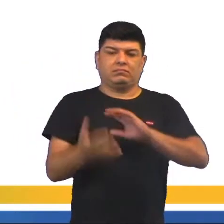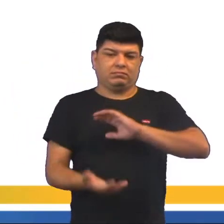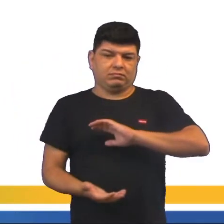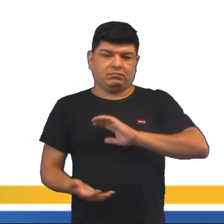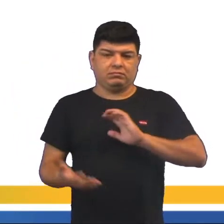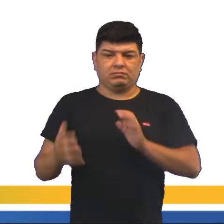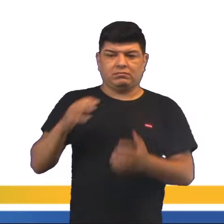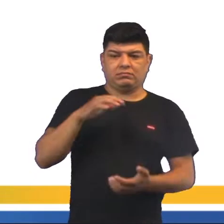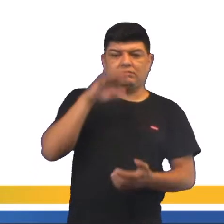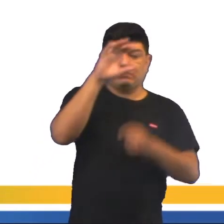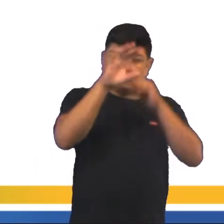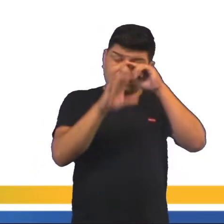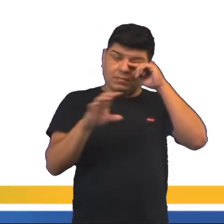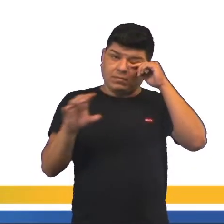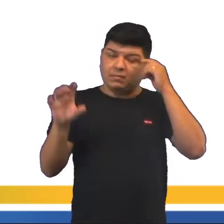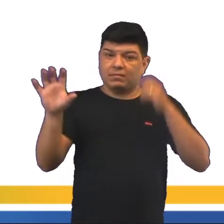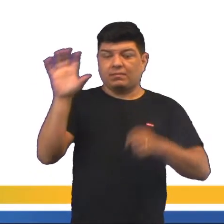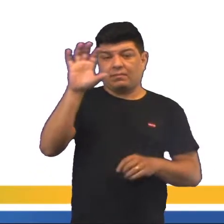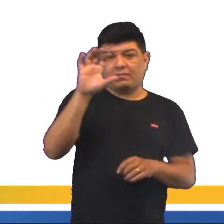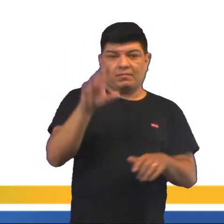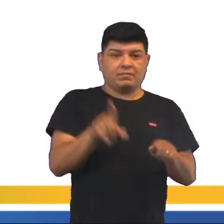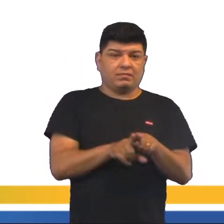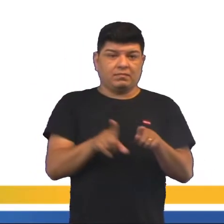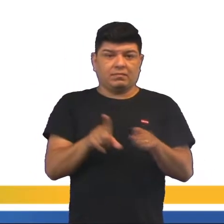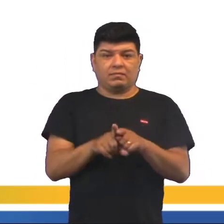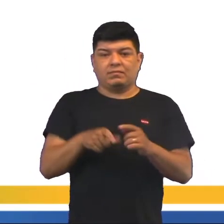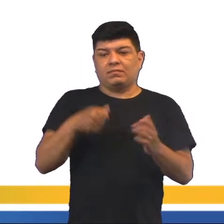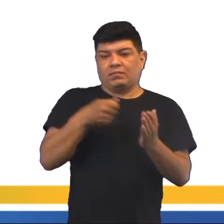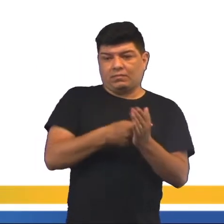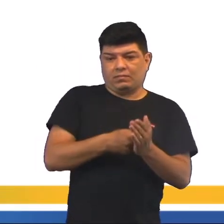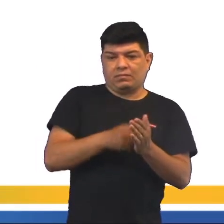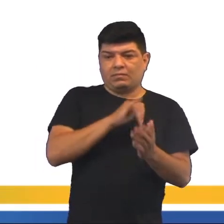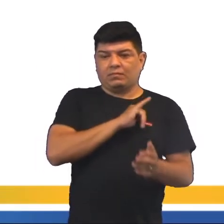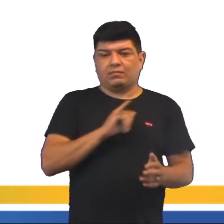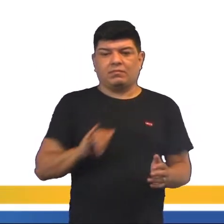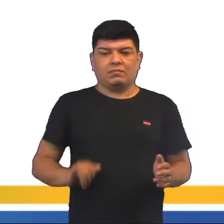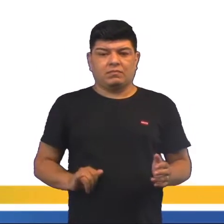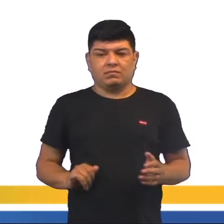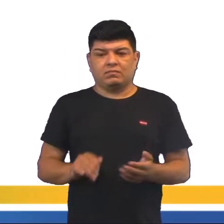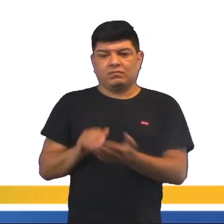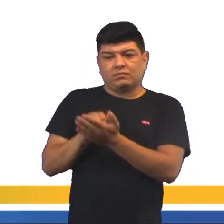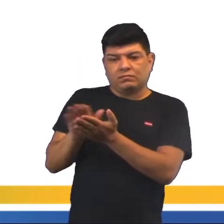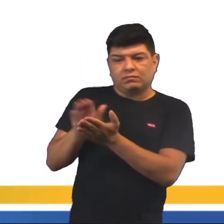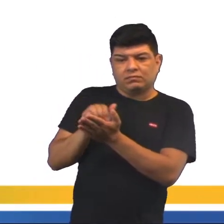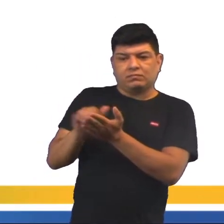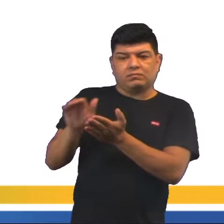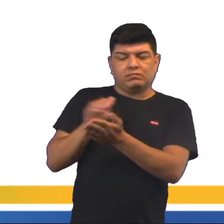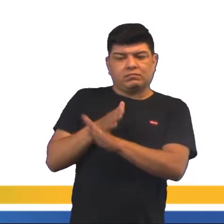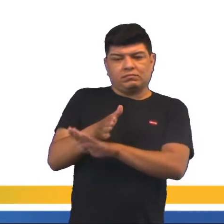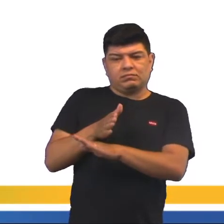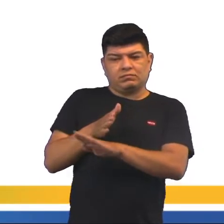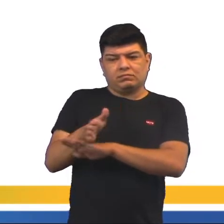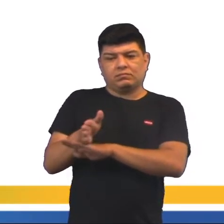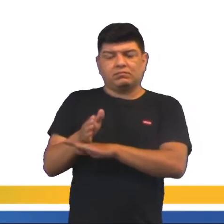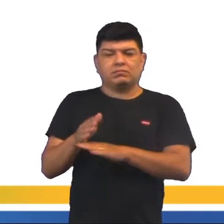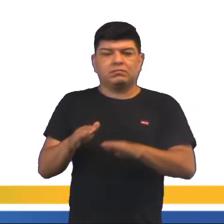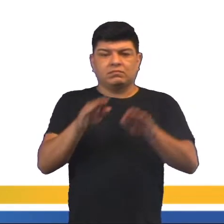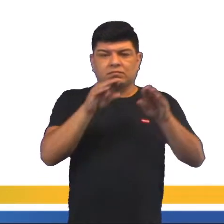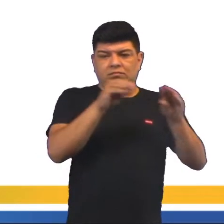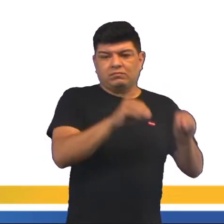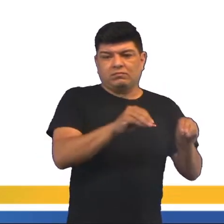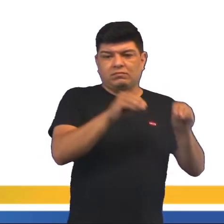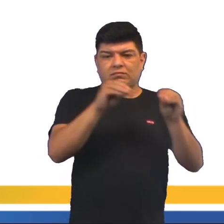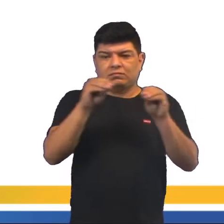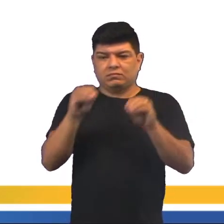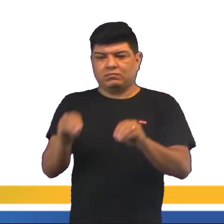transformações climáticas e outros fatores similares, forçavam o Império a repelir os invasores e a mover progressivamente